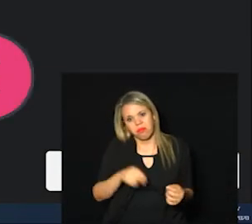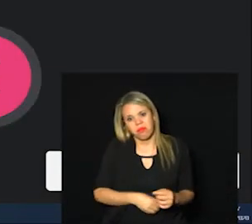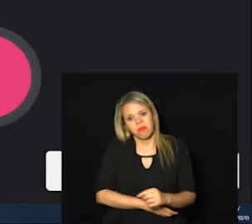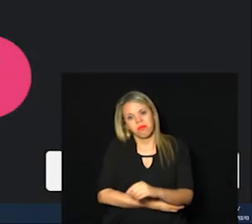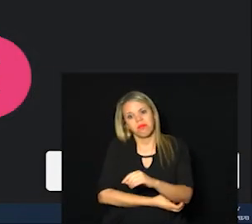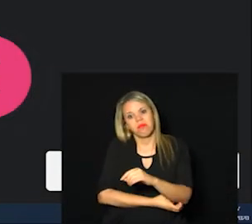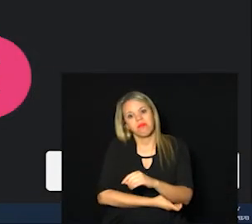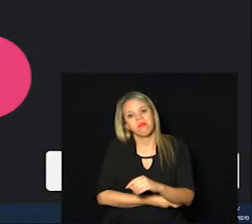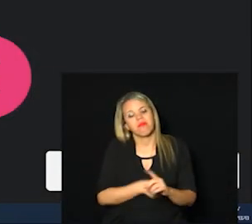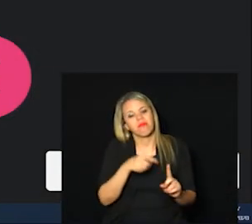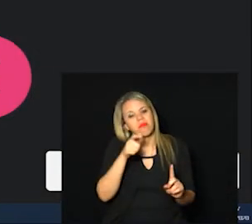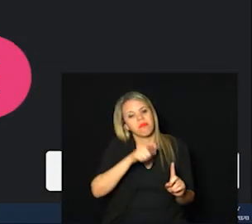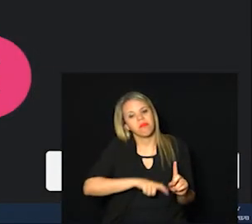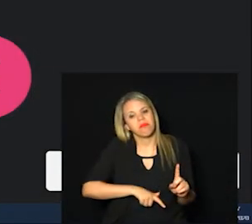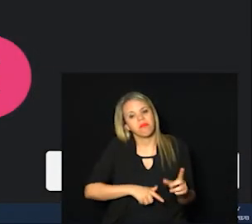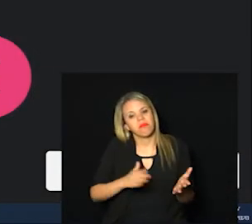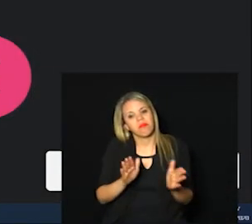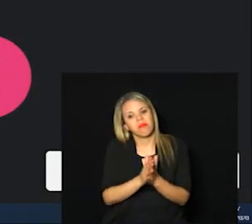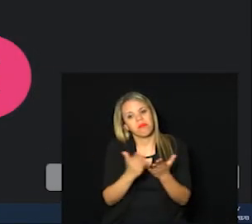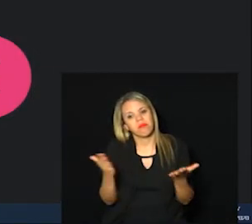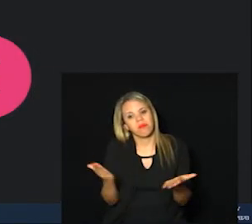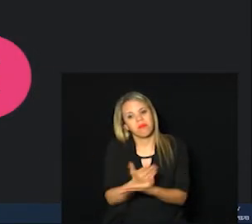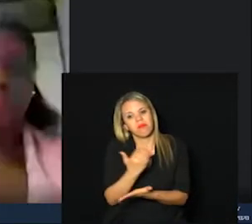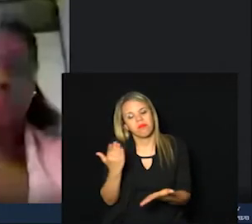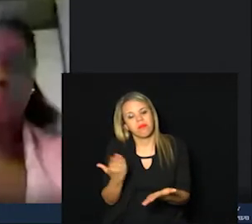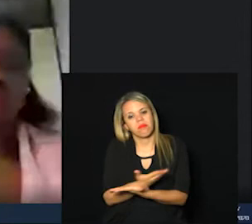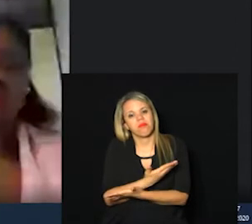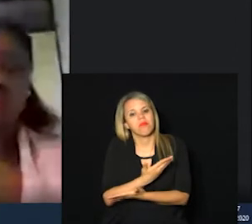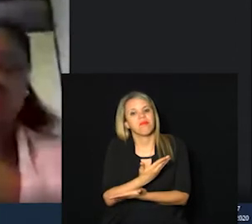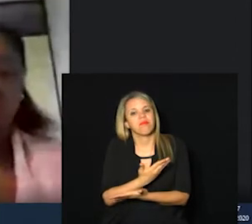que ela abre o livro, né? Eu acho que